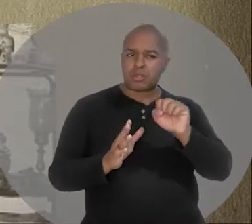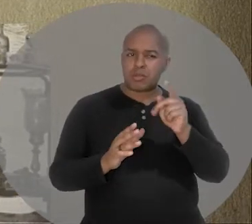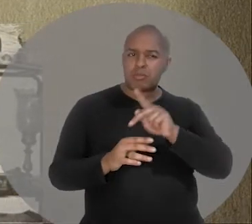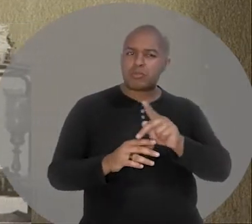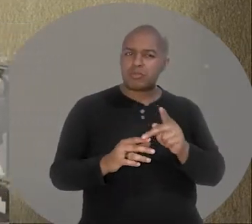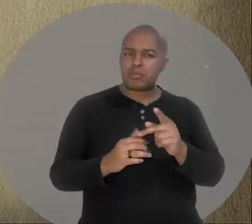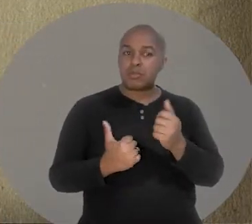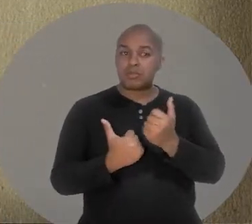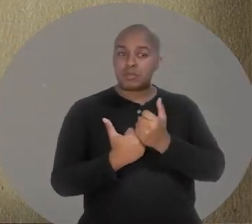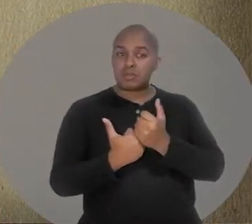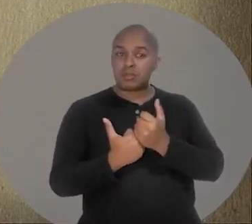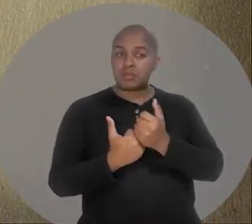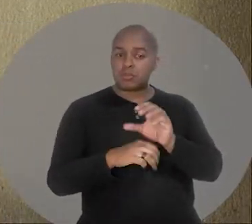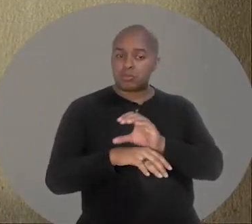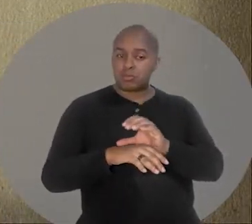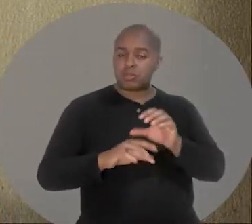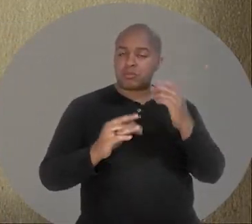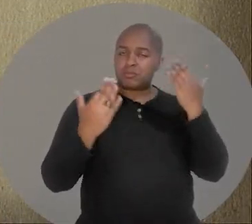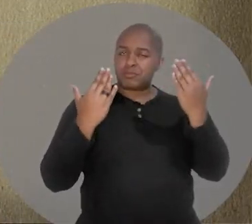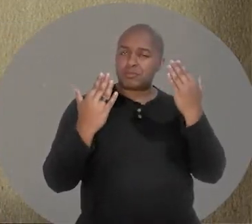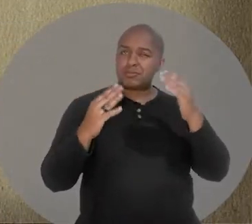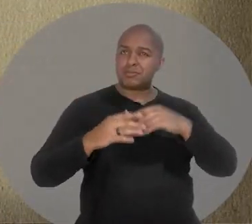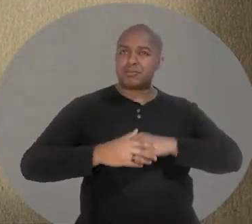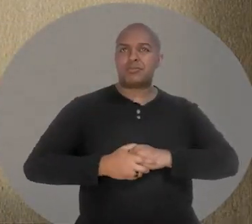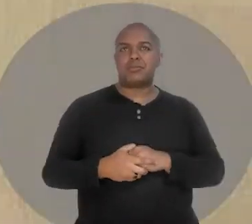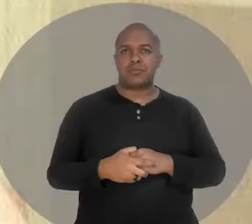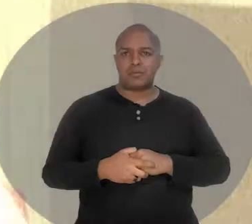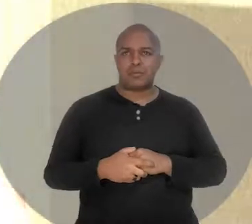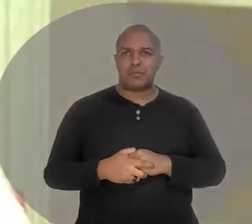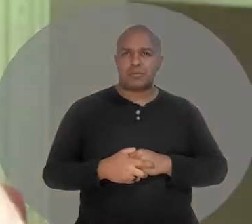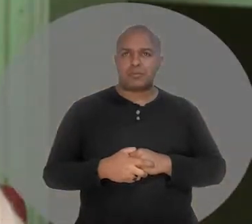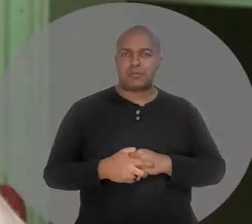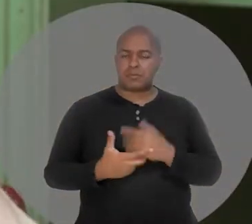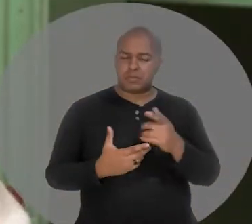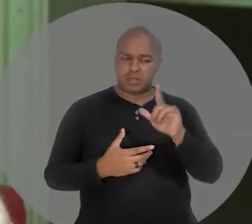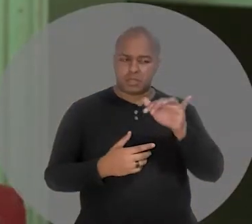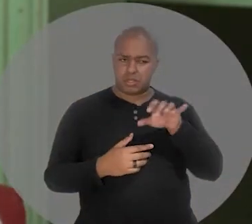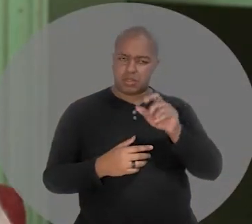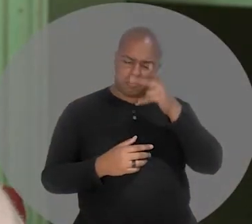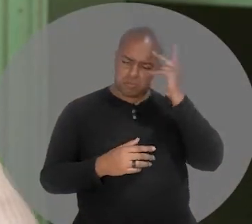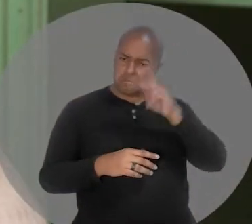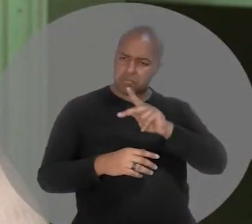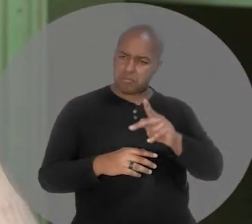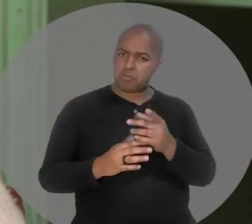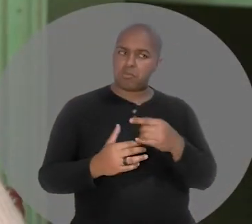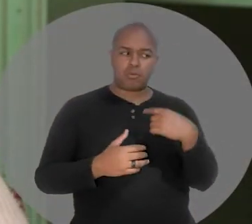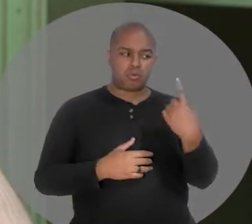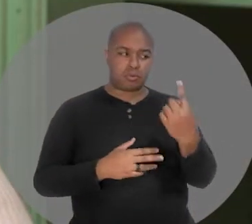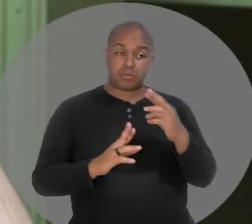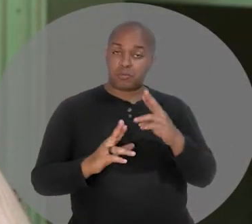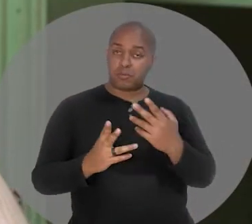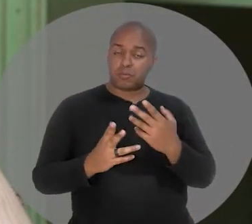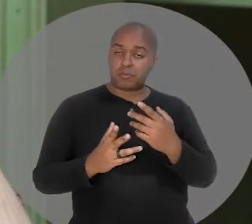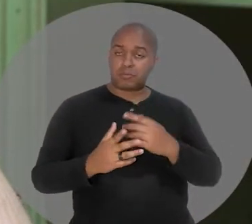como professora assistente no curso de Psicologia. Lígia era uma professora única,